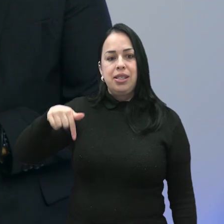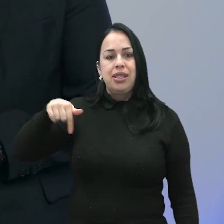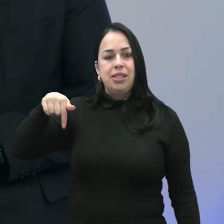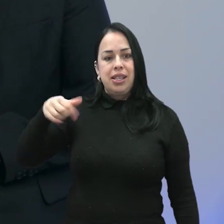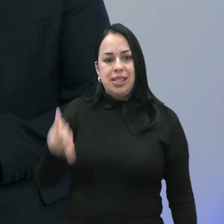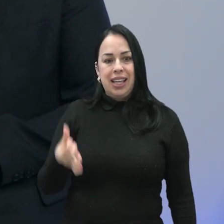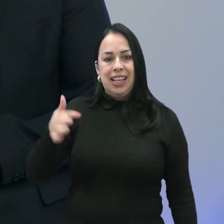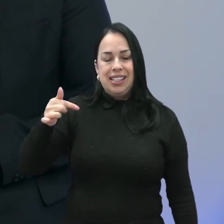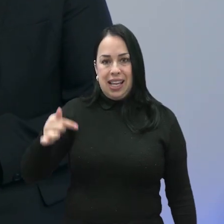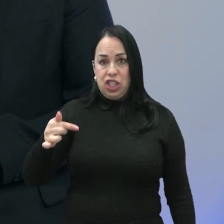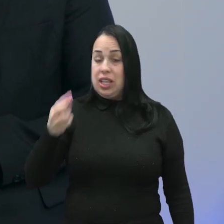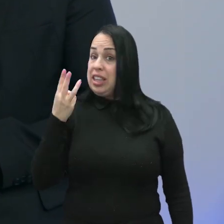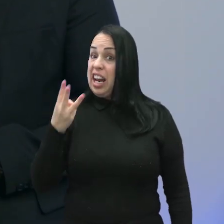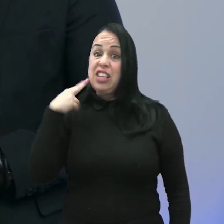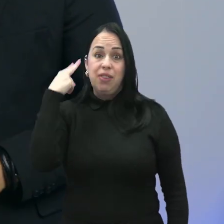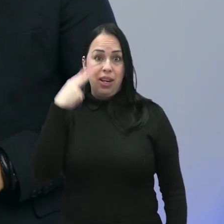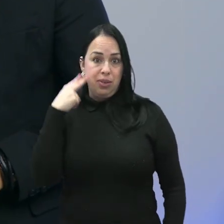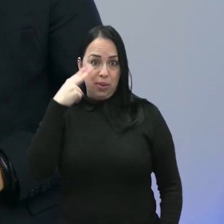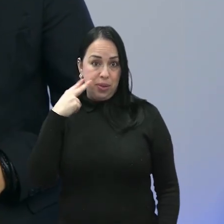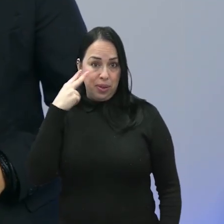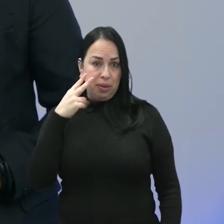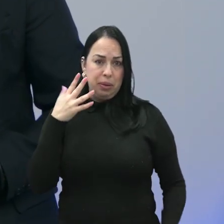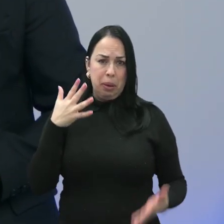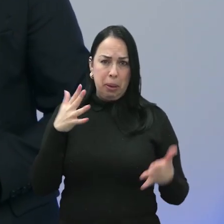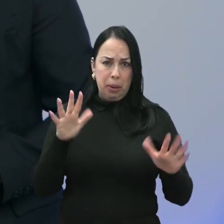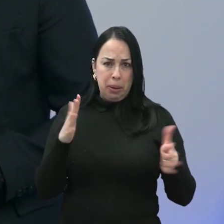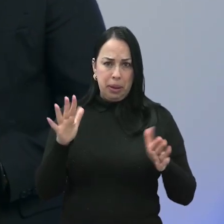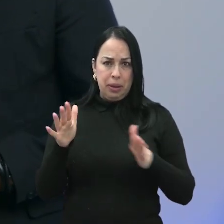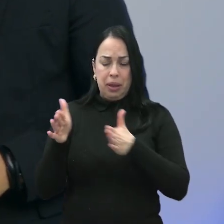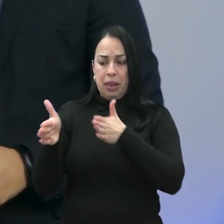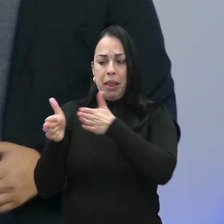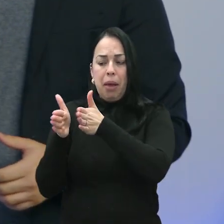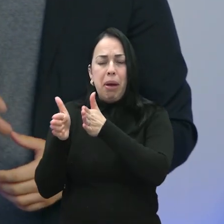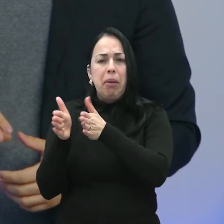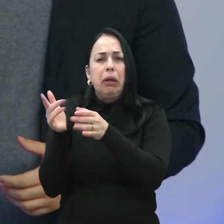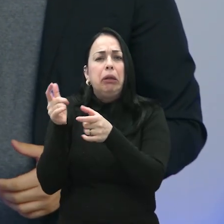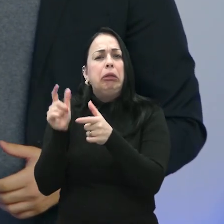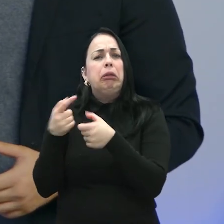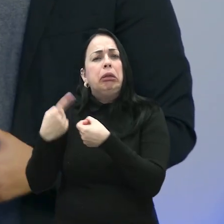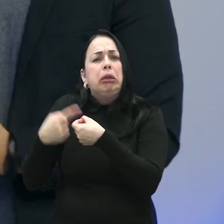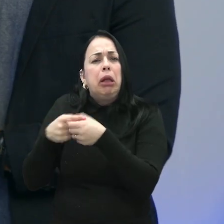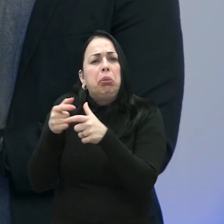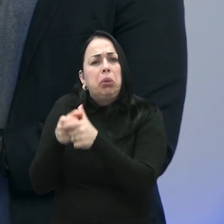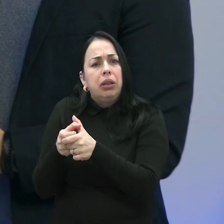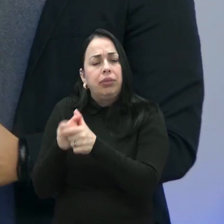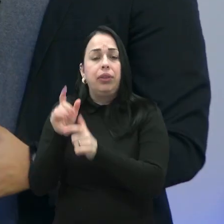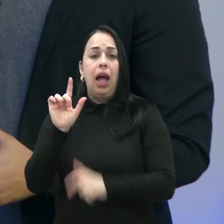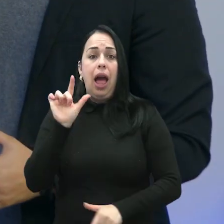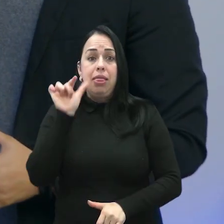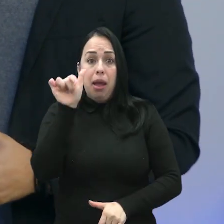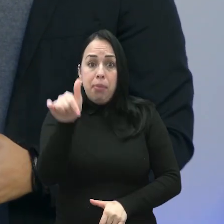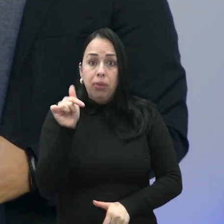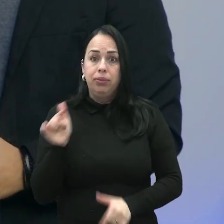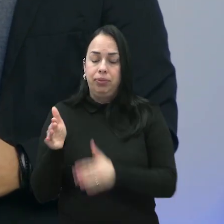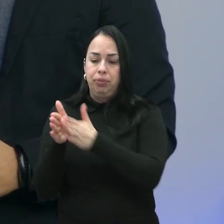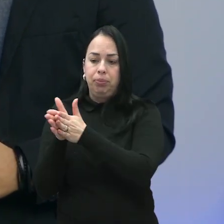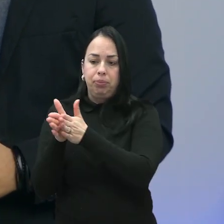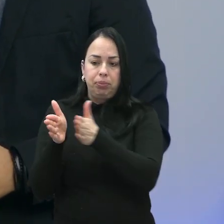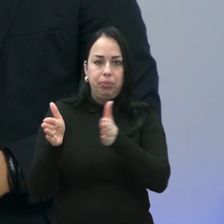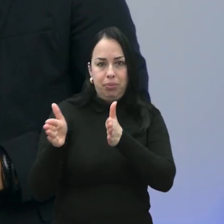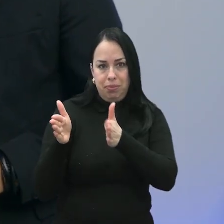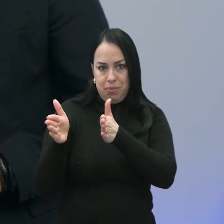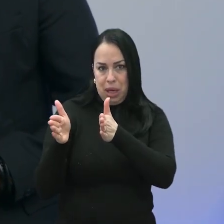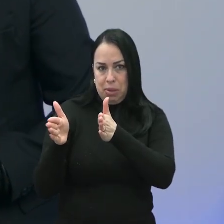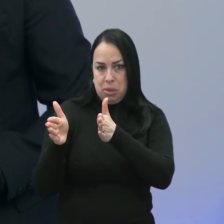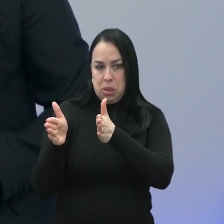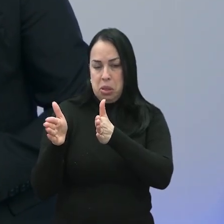1767 eram 3 vereadores, aqui a gente está falando ainda da época da Vila de São José, né? Daí, uma certa